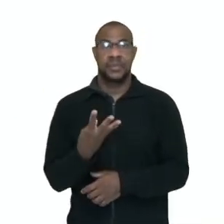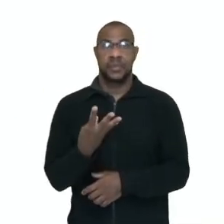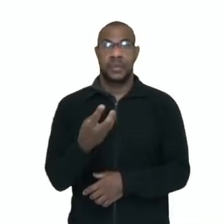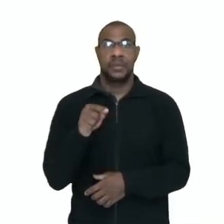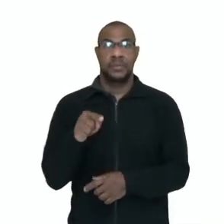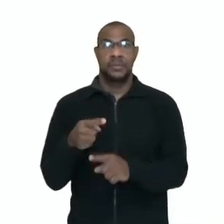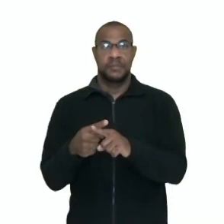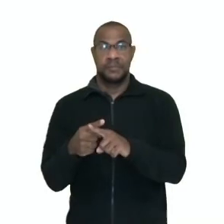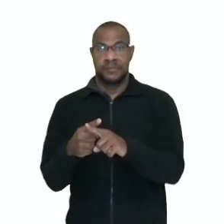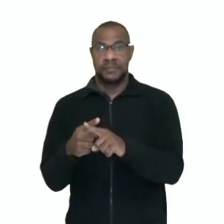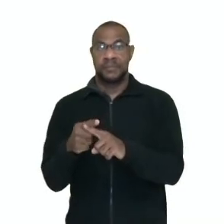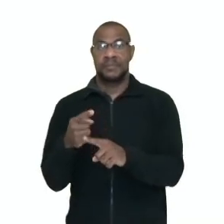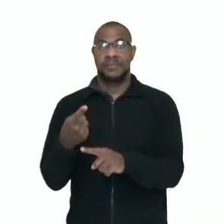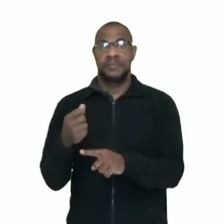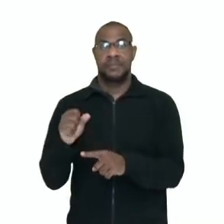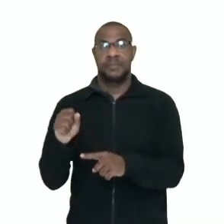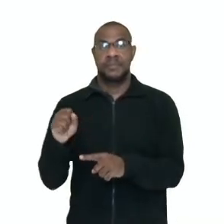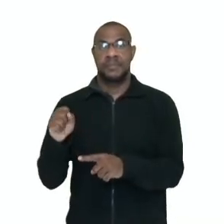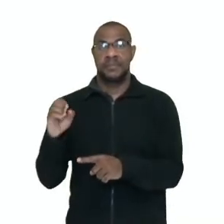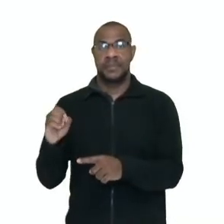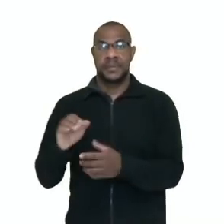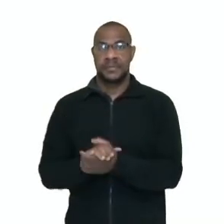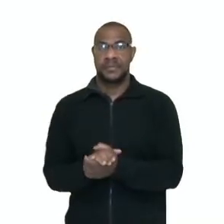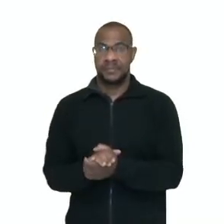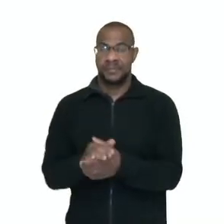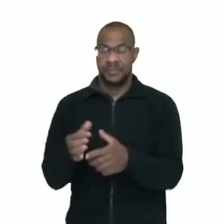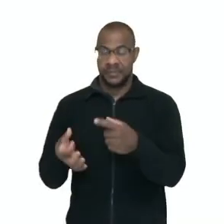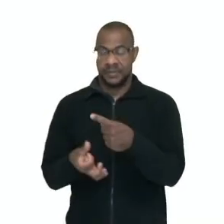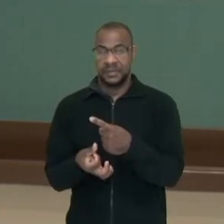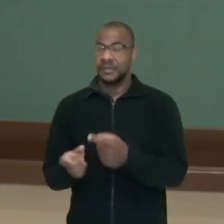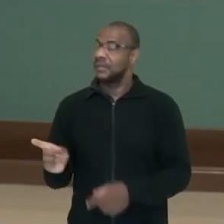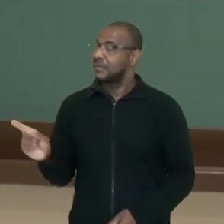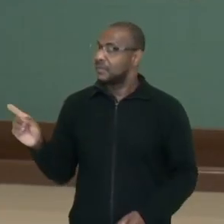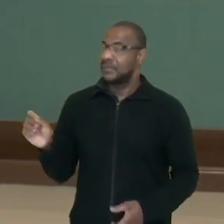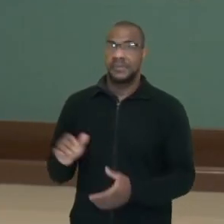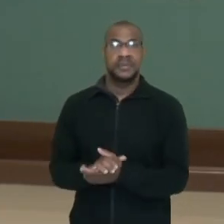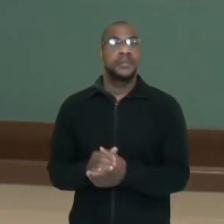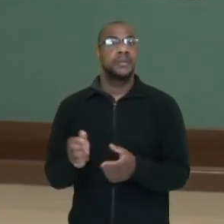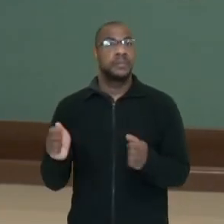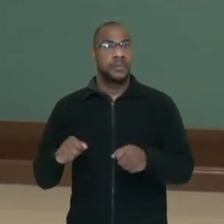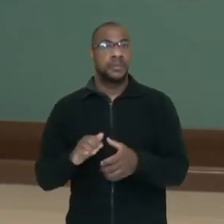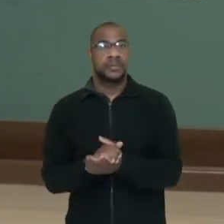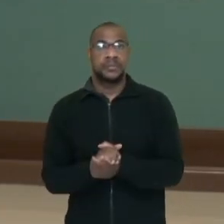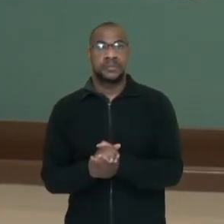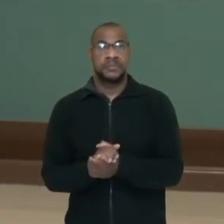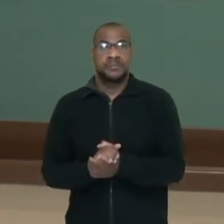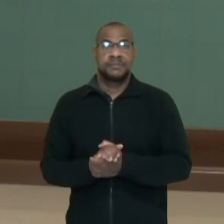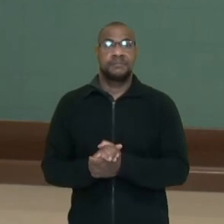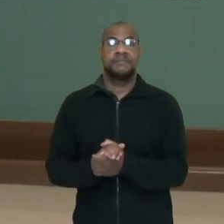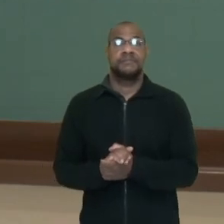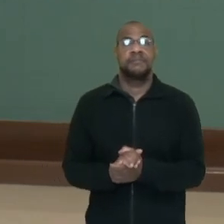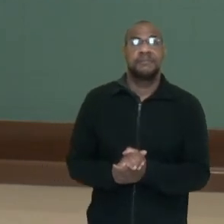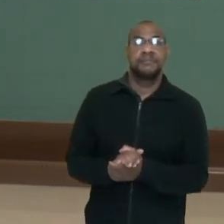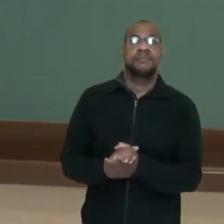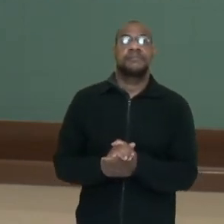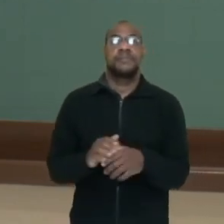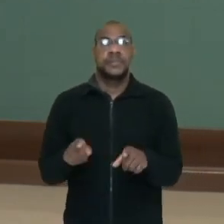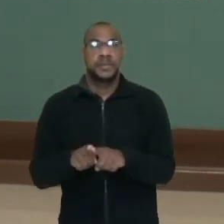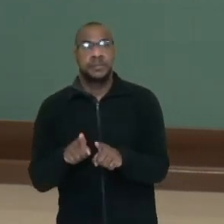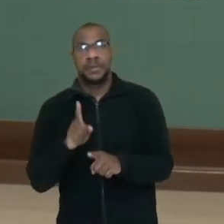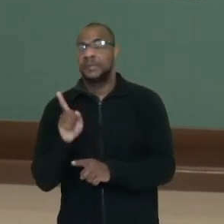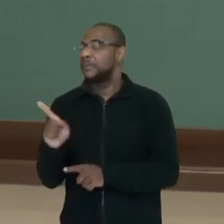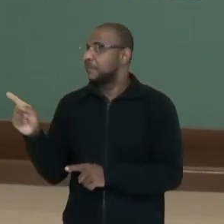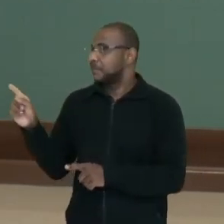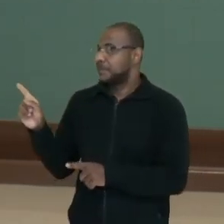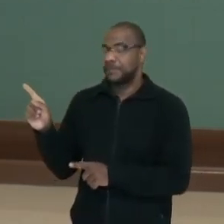30. 4 vezes 30, 120. Se você preferir, você pode multiplicar o 4 por 180 e o resultado dividir por